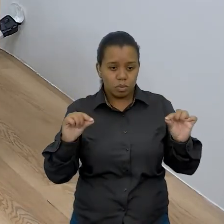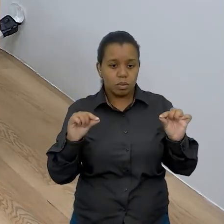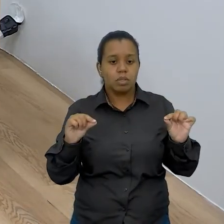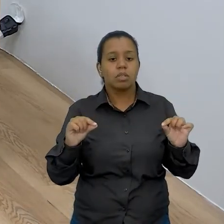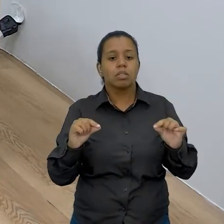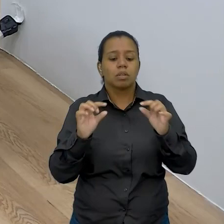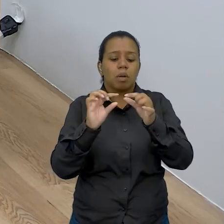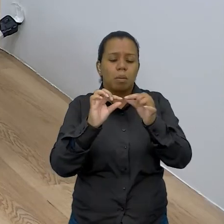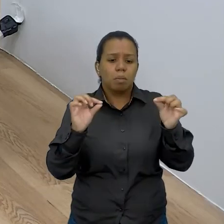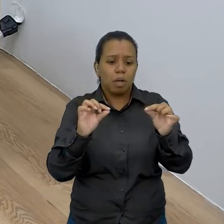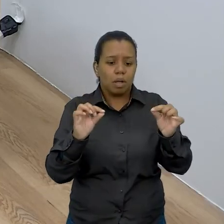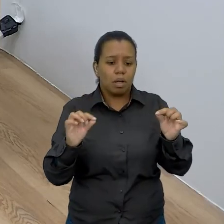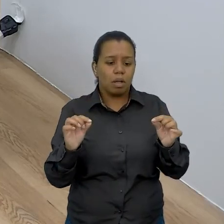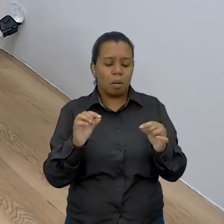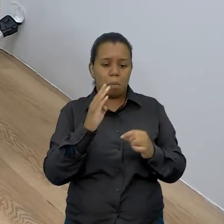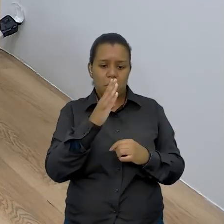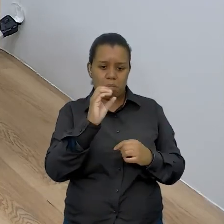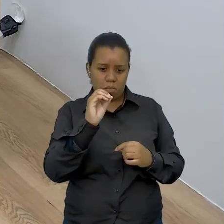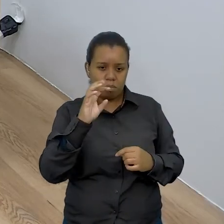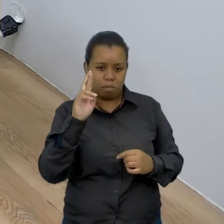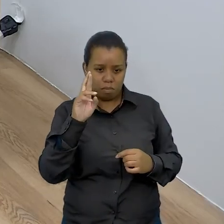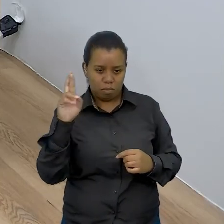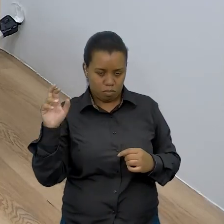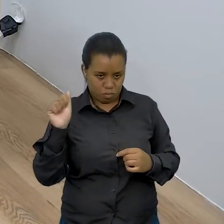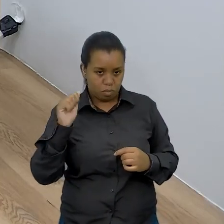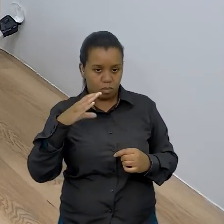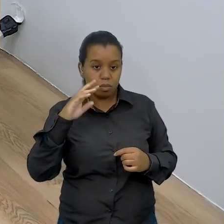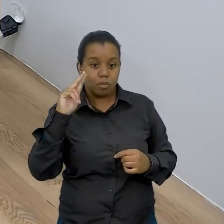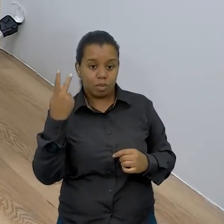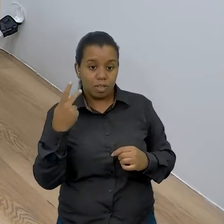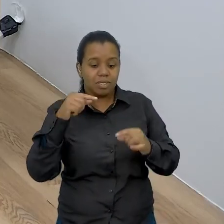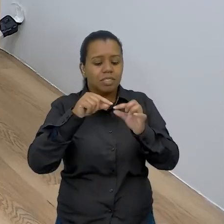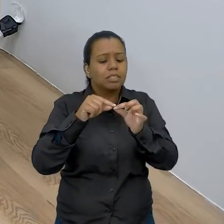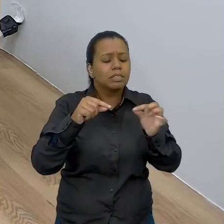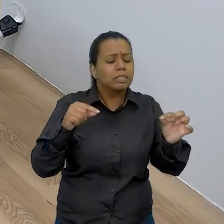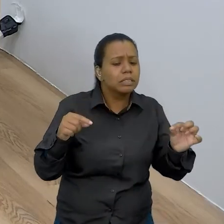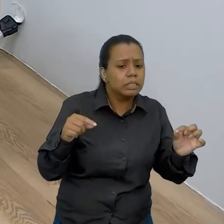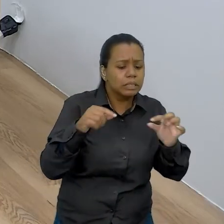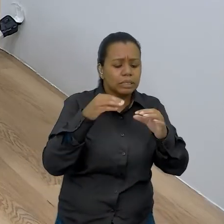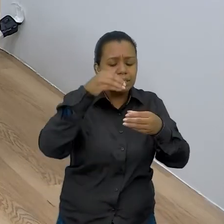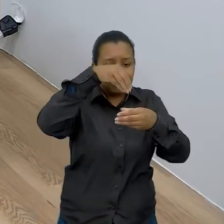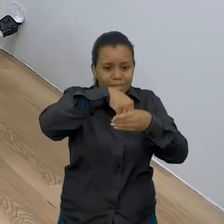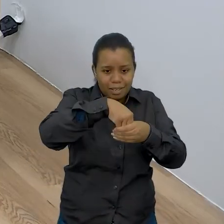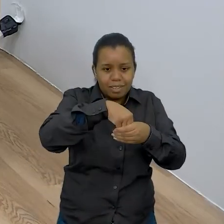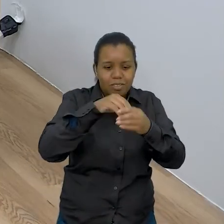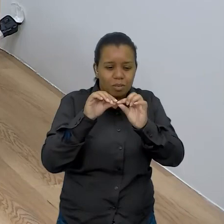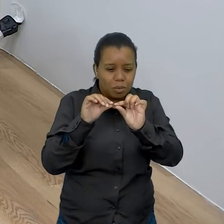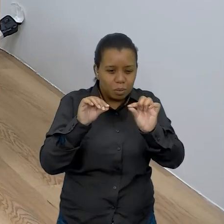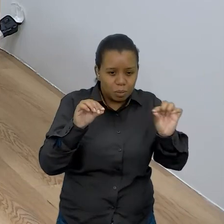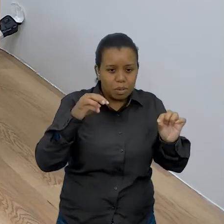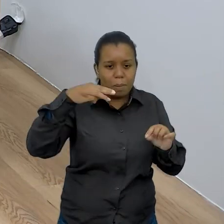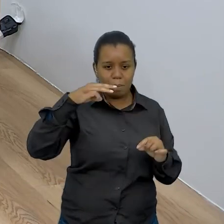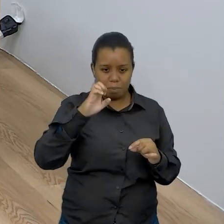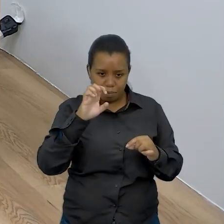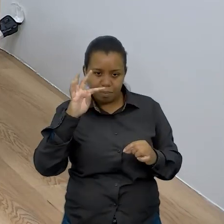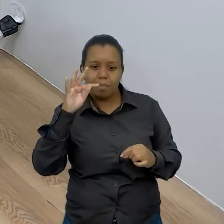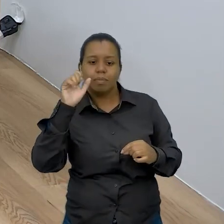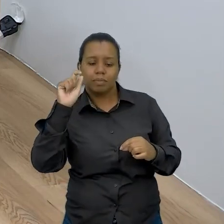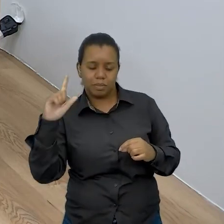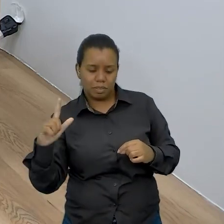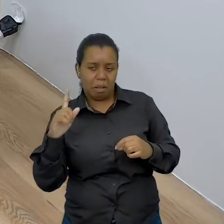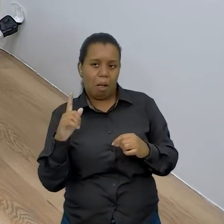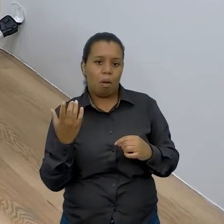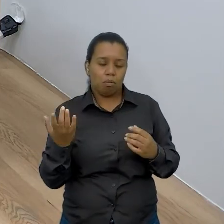para fora, né? E dentro dessa borracha é que está o condutor. Ali é que tem um fio, um metal, né? Normalmente cobre, que a gente